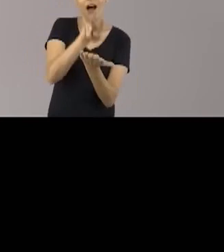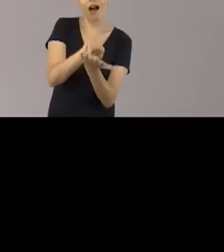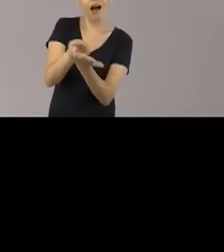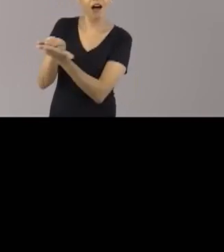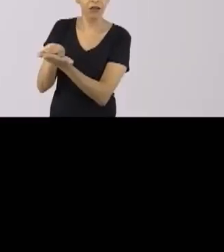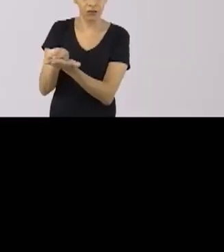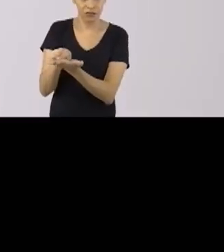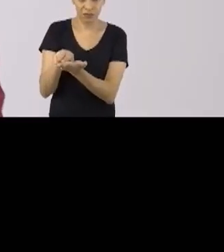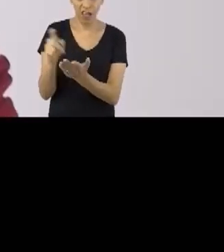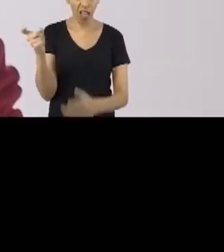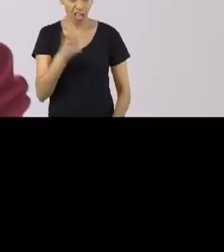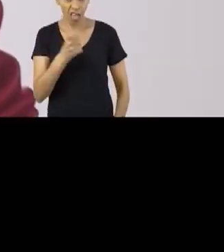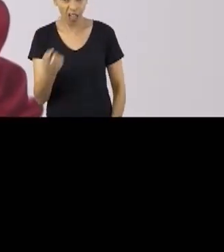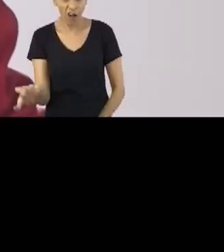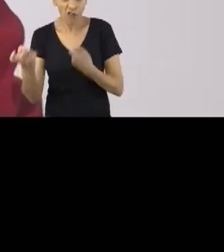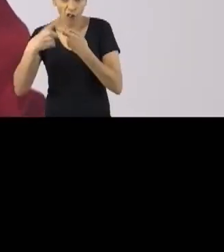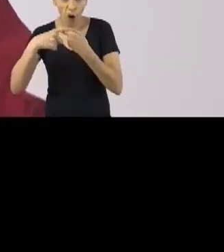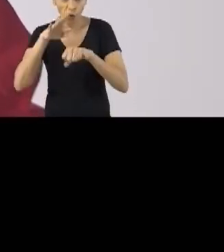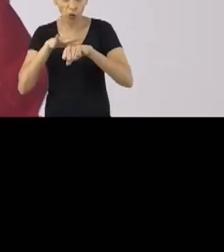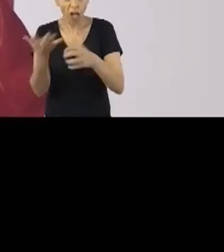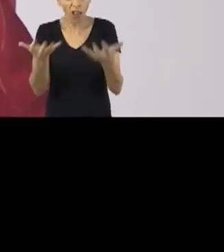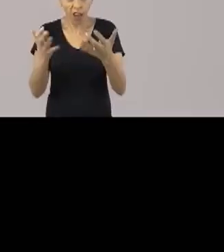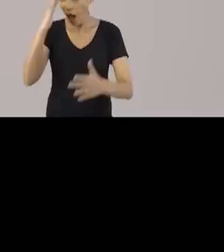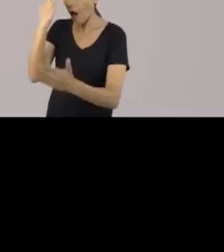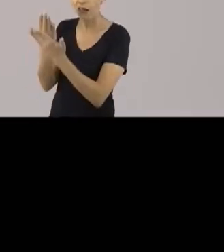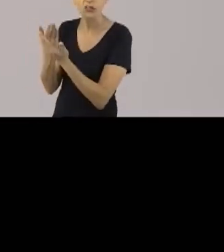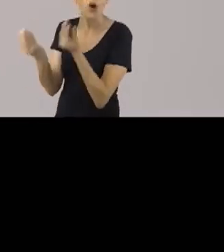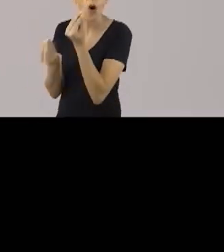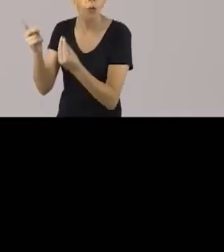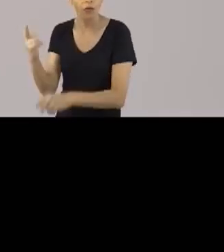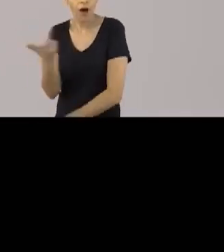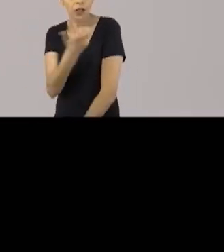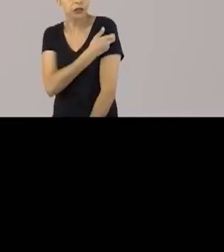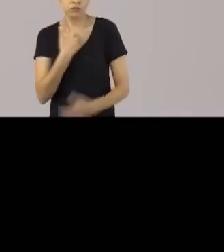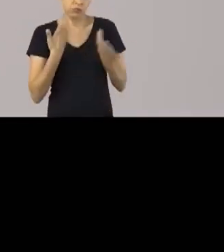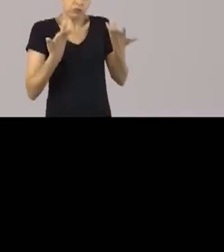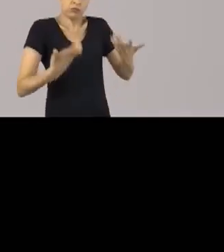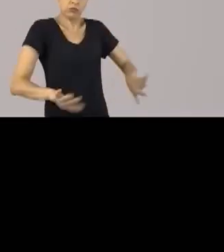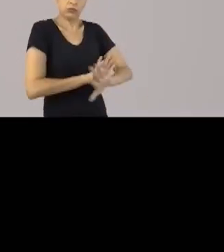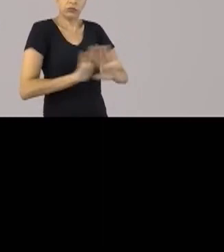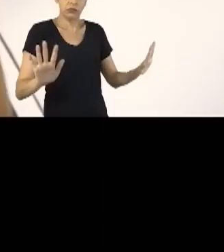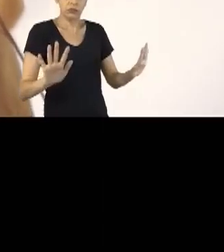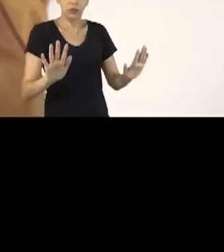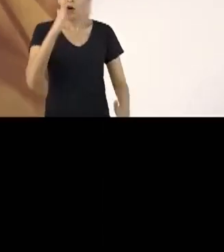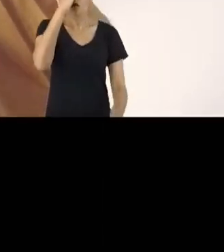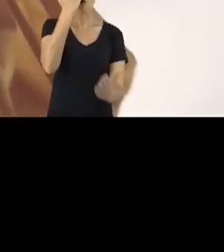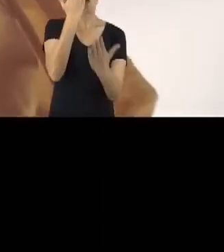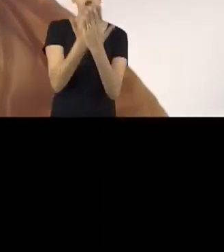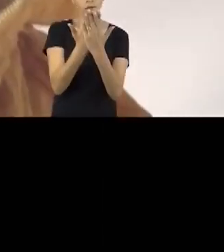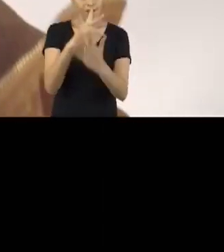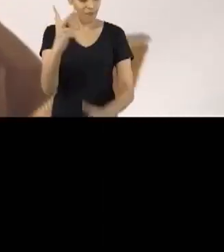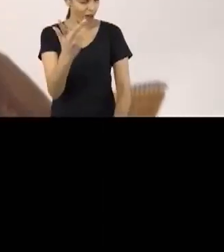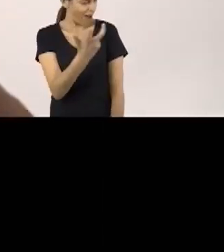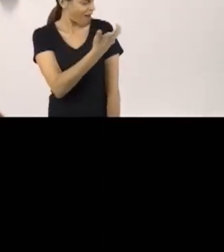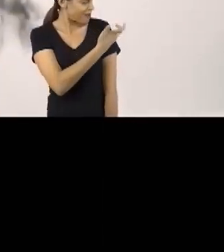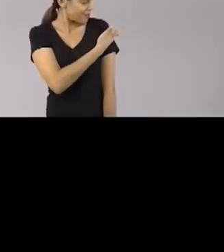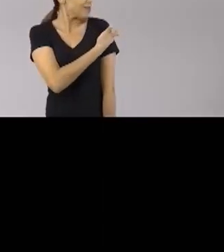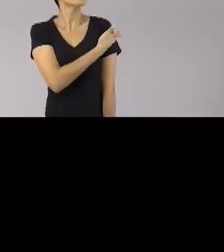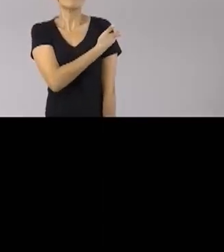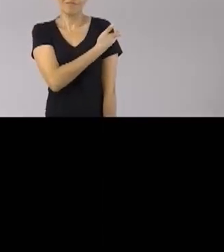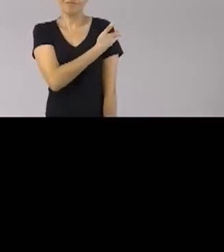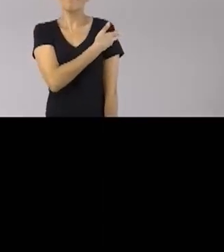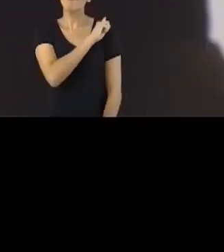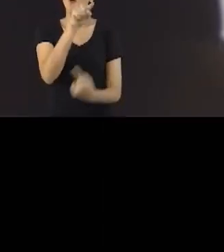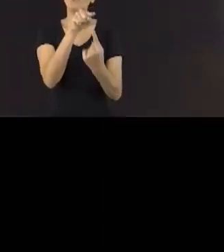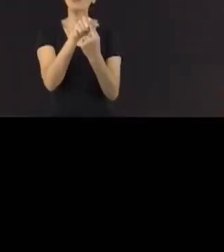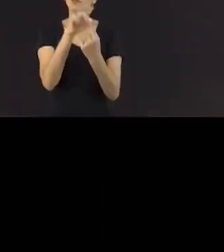assistir à volta dessa e outras doenças para acreditarem na vacina? Não. Nós não queremos isso. Confiar na vacina tem que